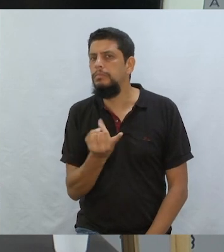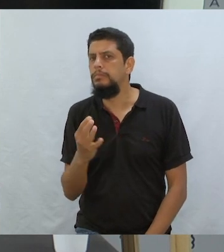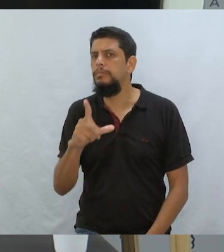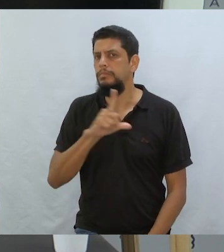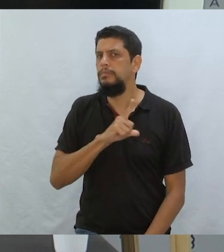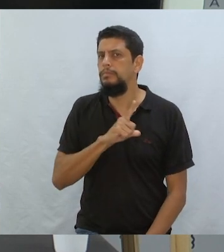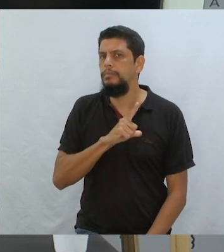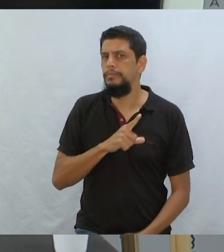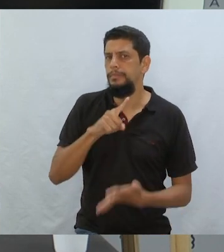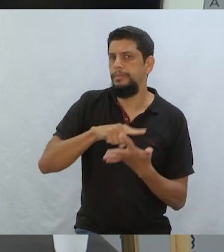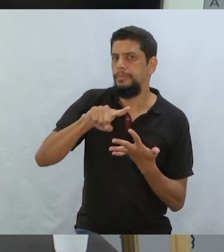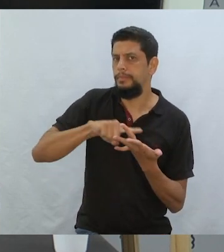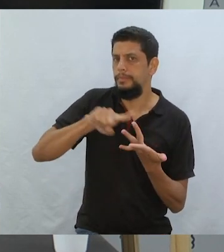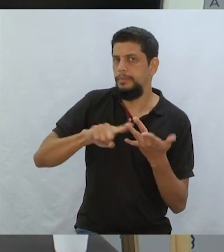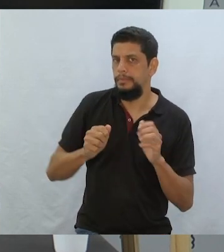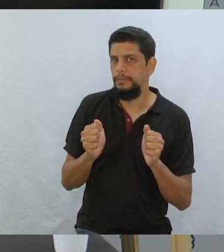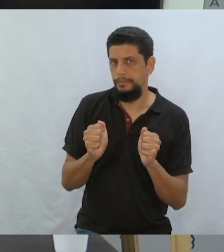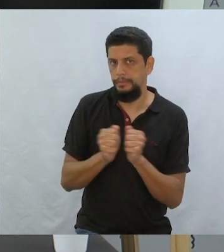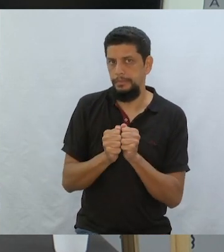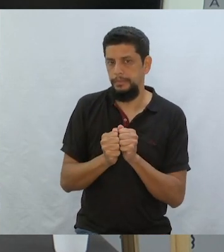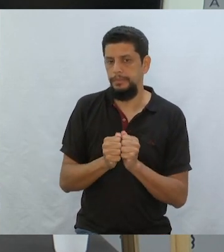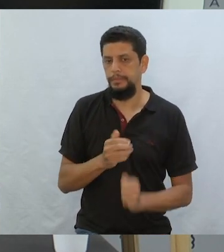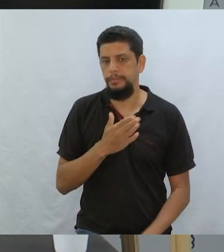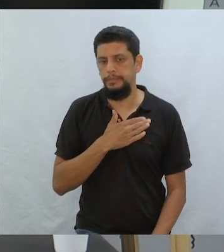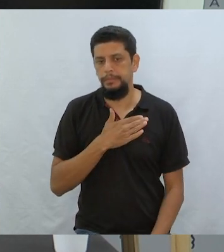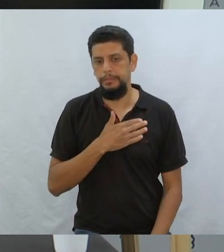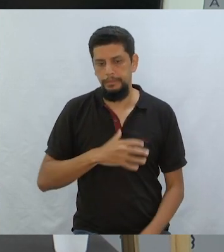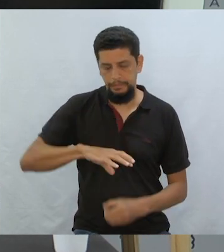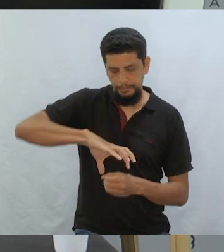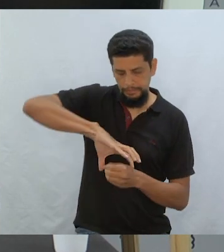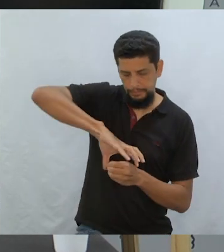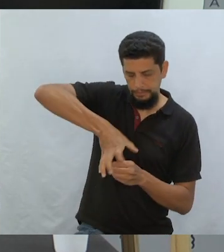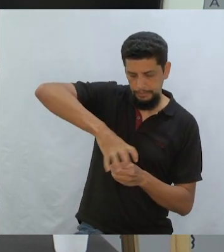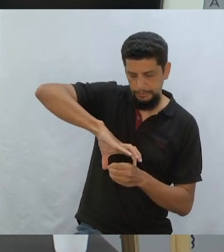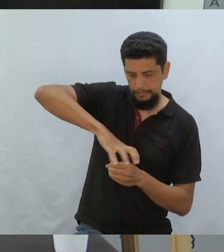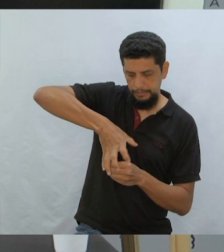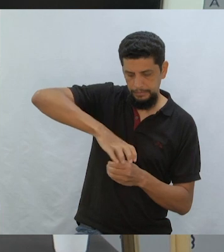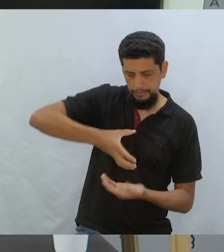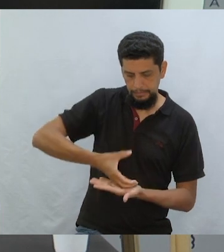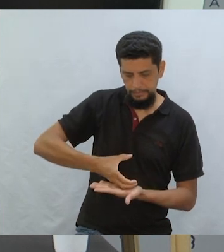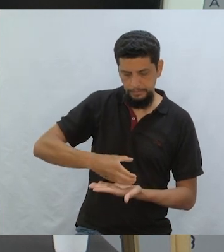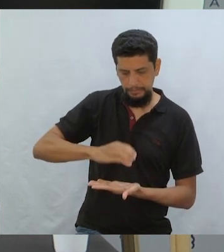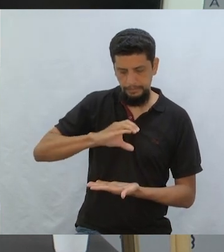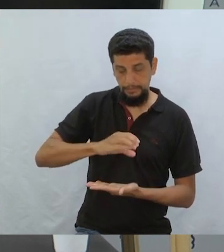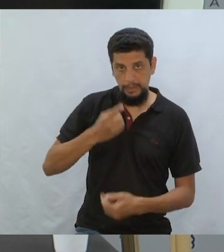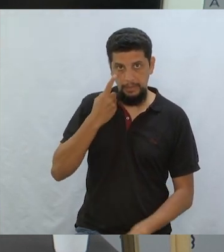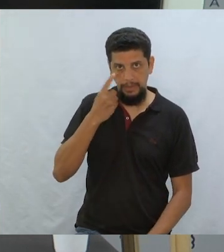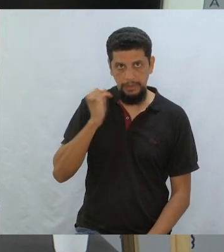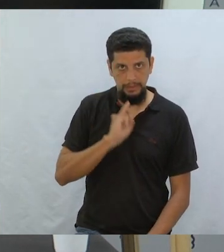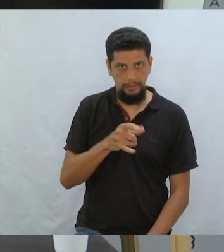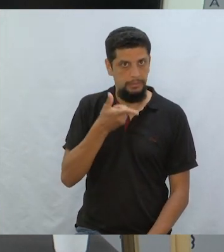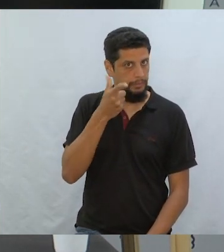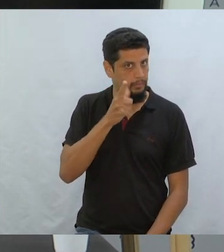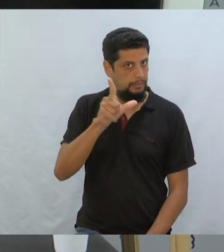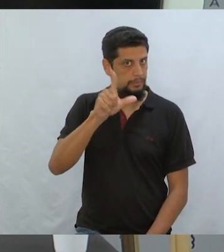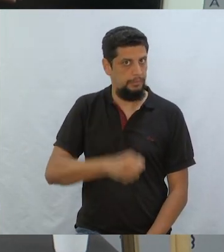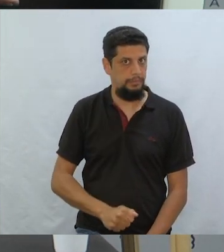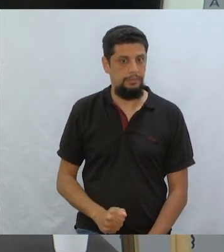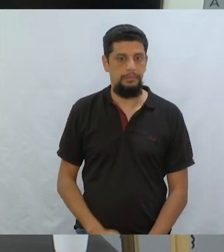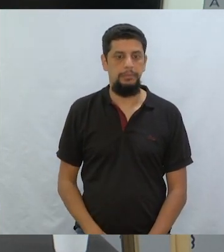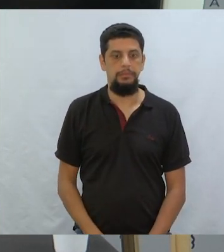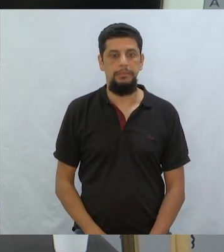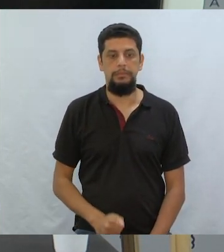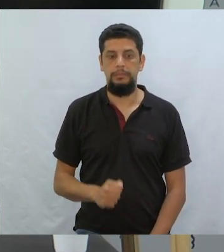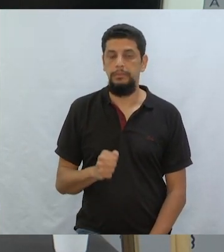Então, vamos contar agora. Estou abrindo o nosso pote. Vamos ver se vocês conseguiram acertar. Ou